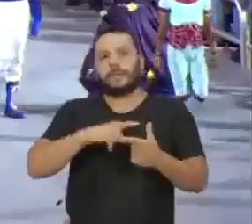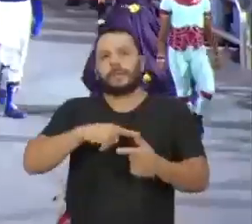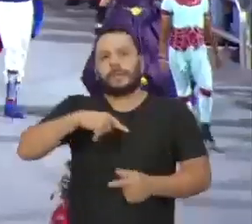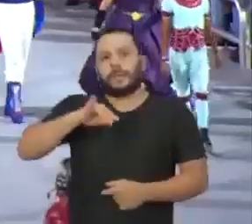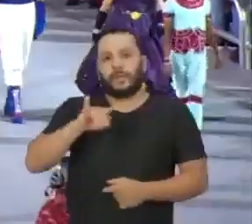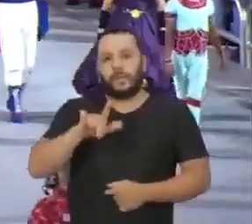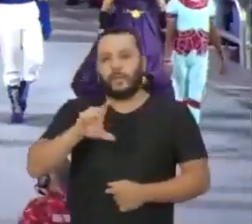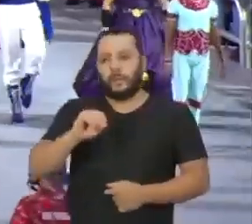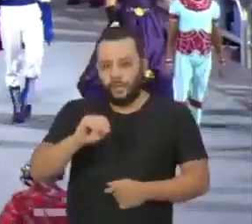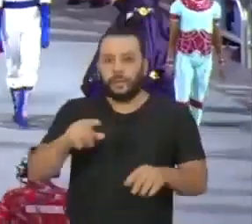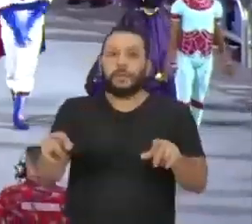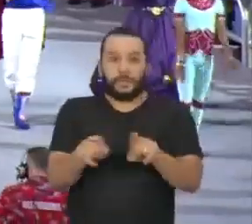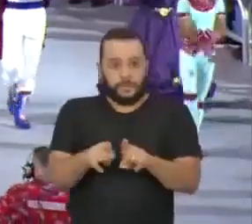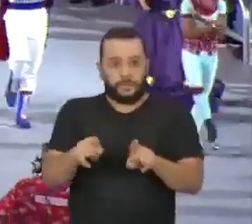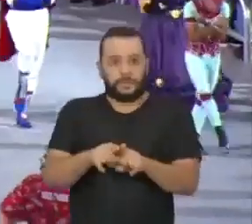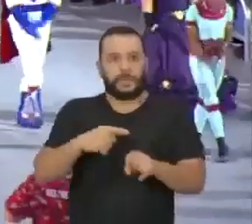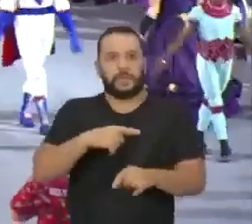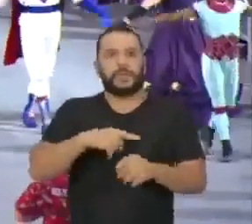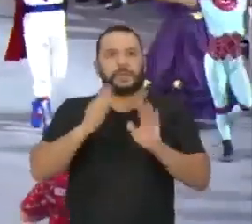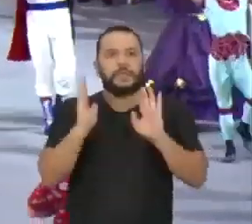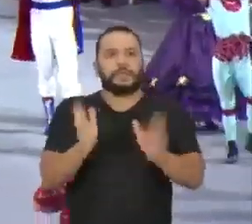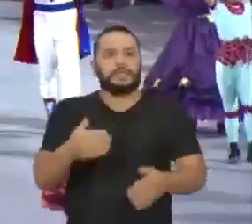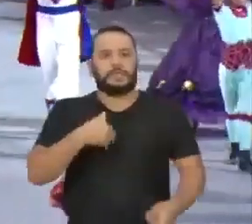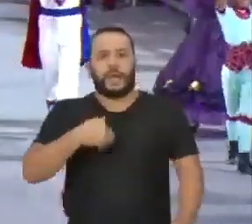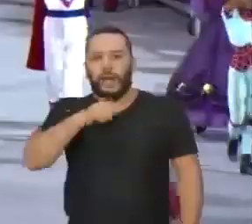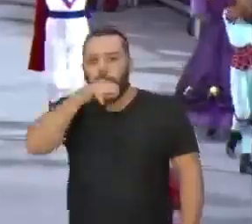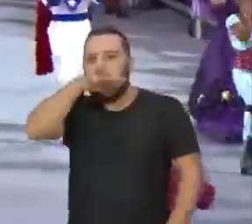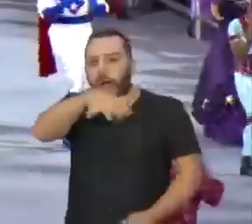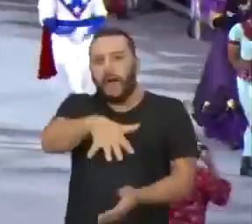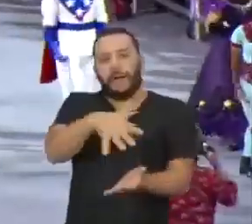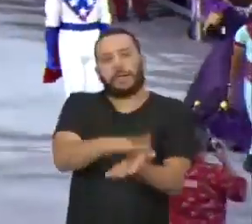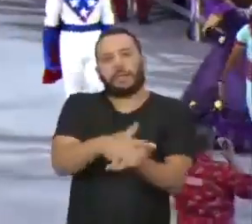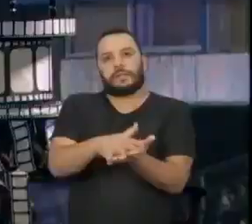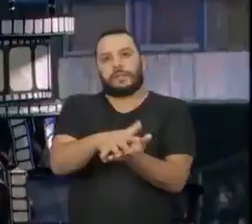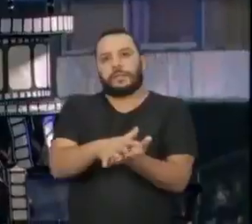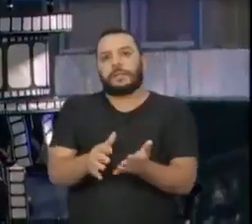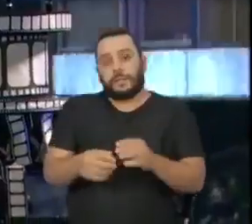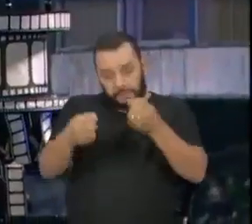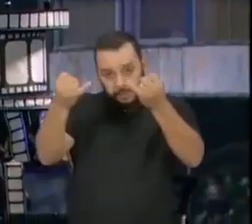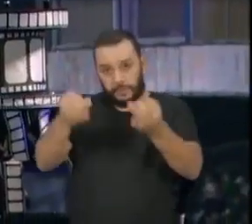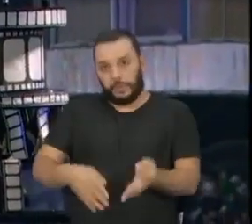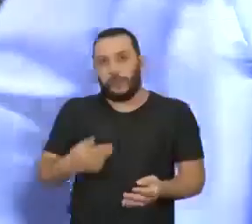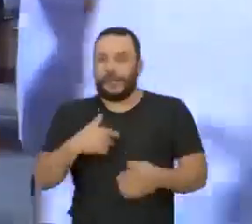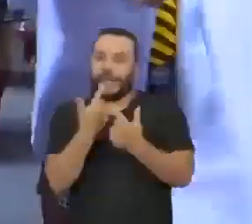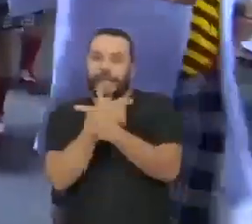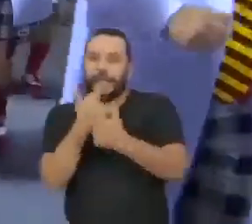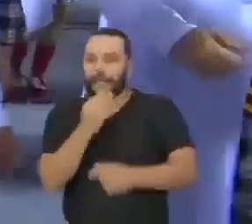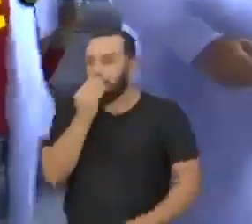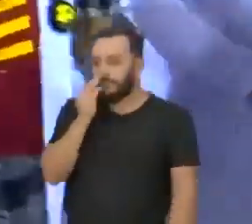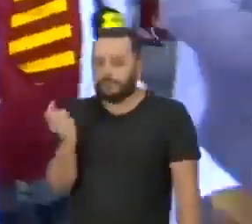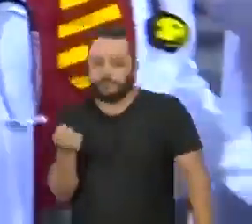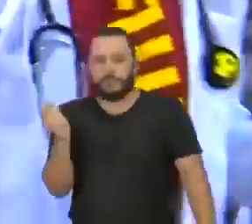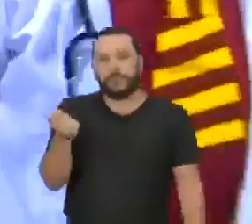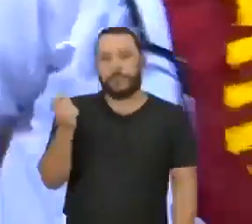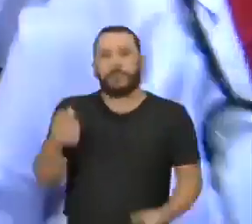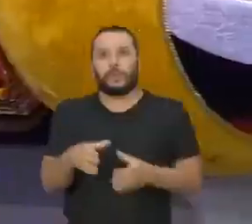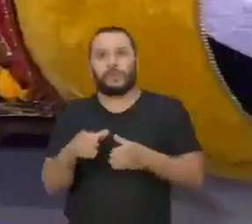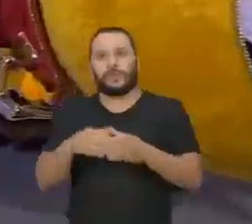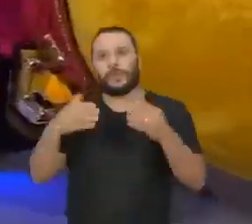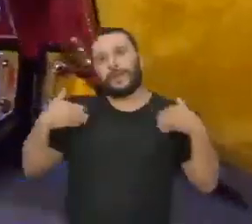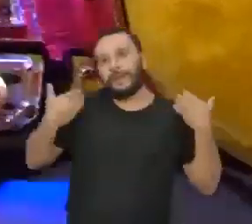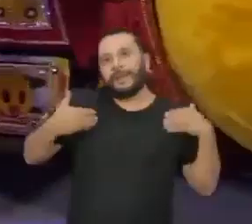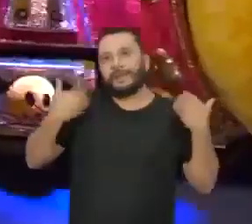A vice-campeã Dragões da Real defendeu a Revolução do Riso. Levou ao público Charles Chaplin, Doutores da Alegria e